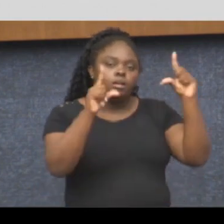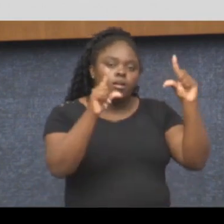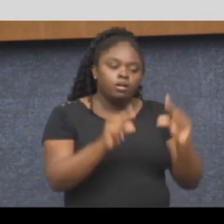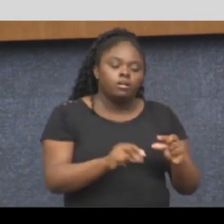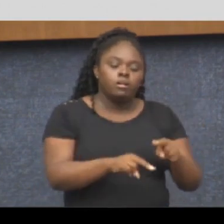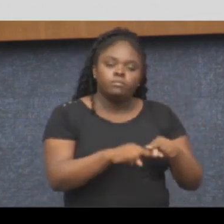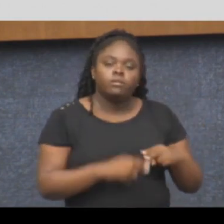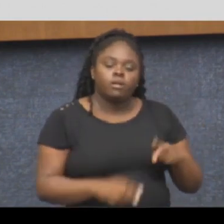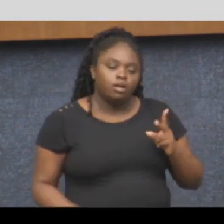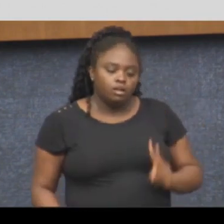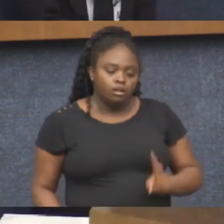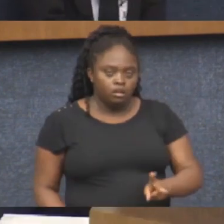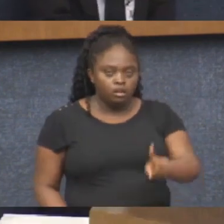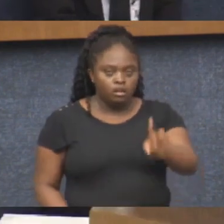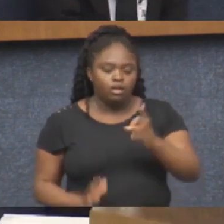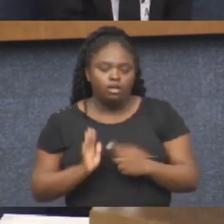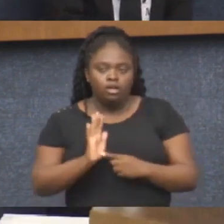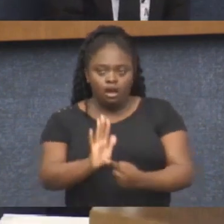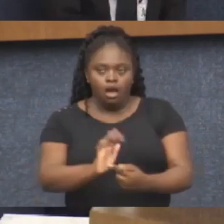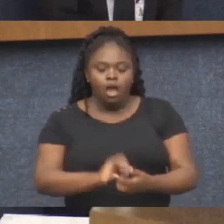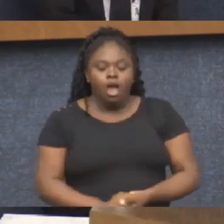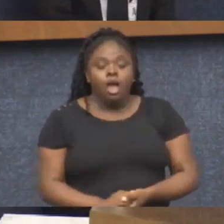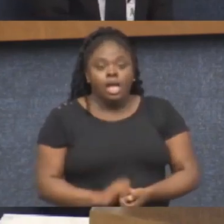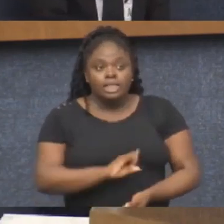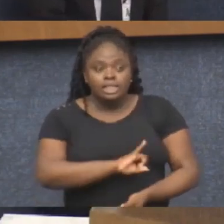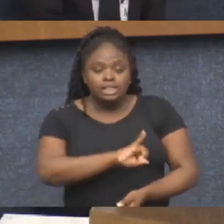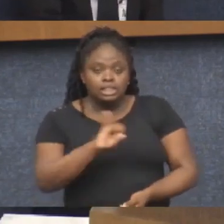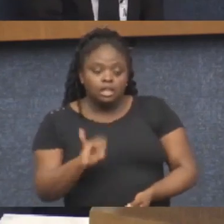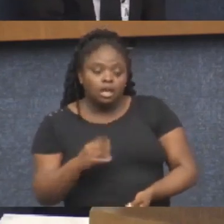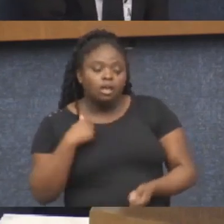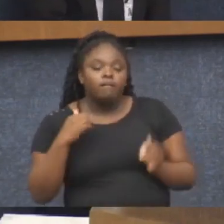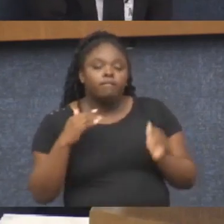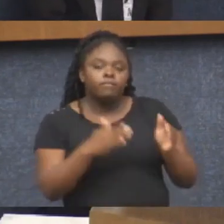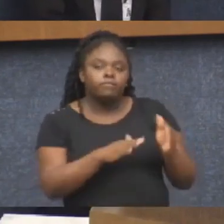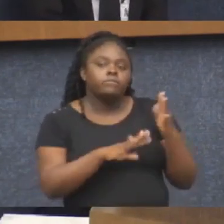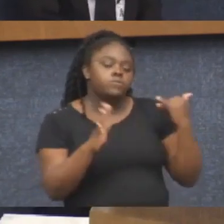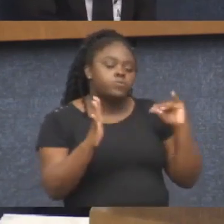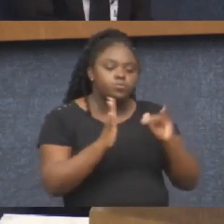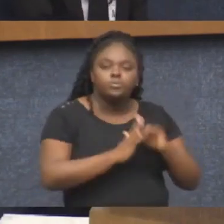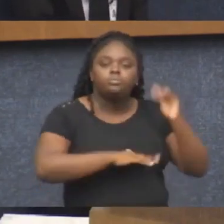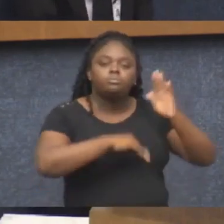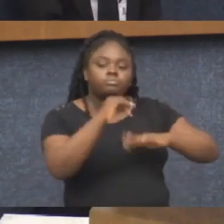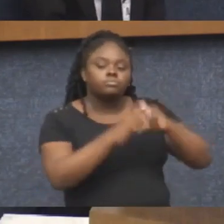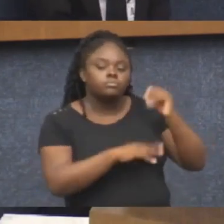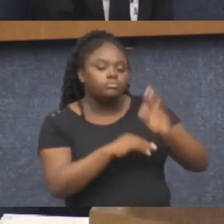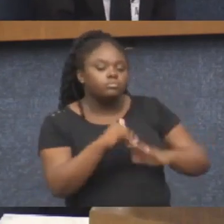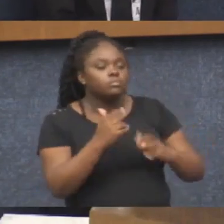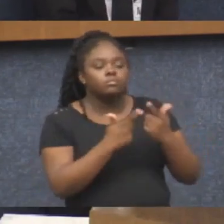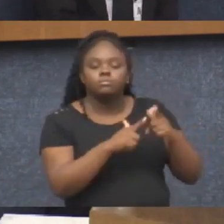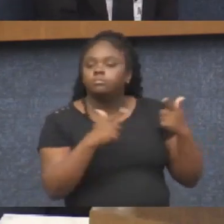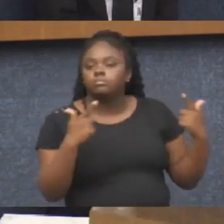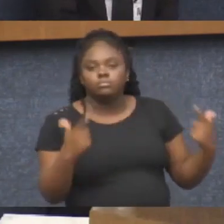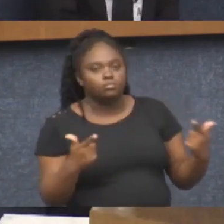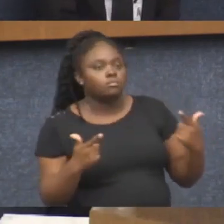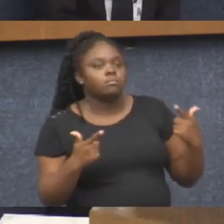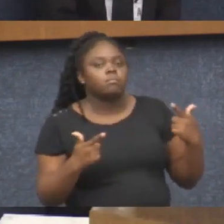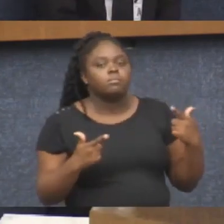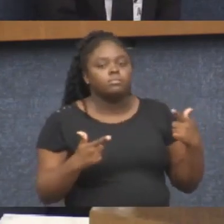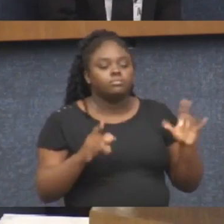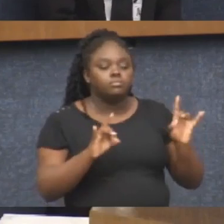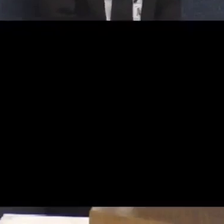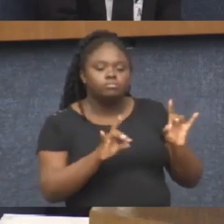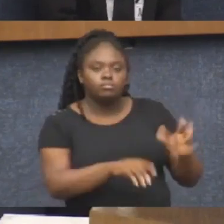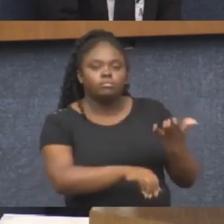pela continuidade, que aparece. Agora, se eu concentrasse todos os profissionais sem ter essa especificidade